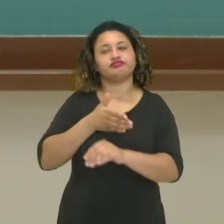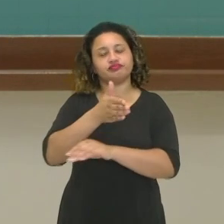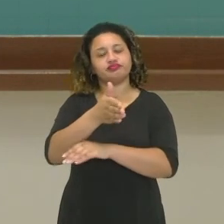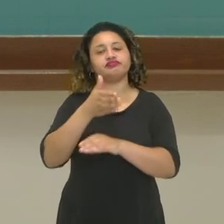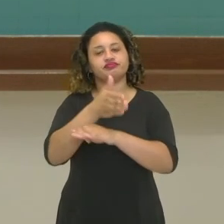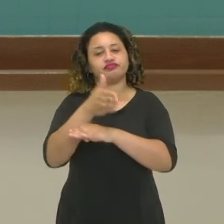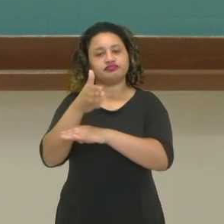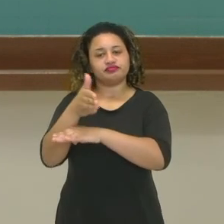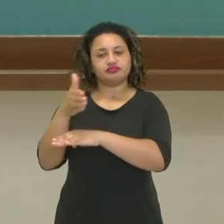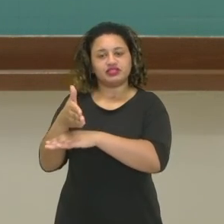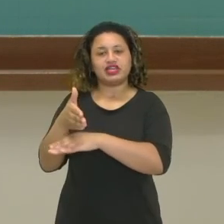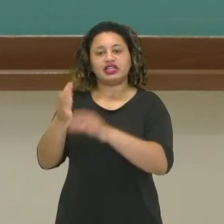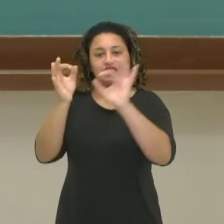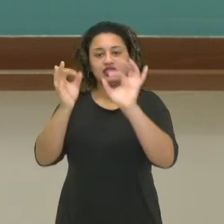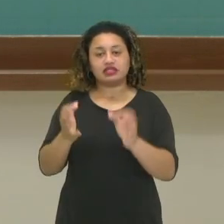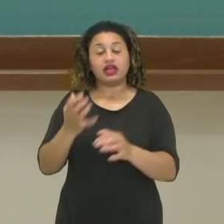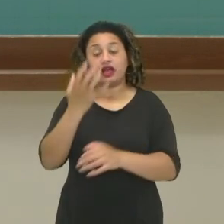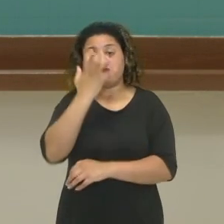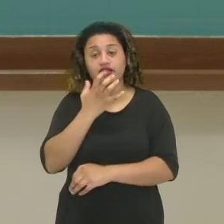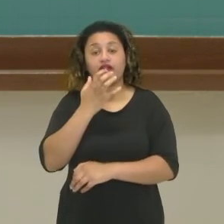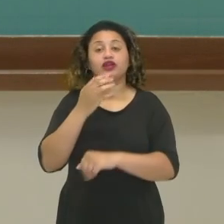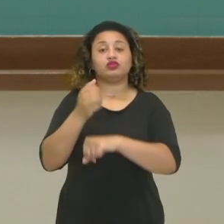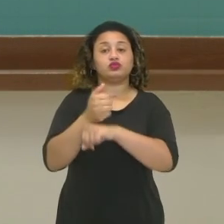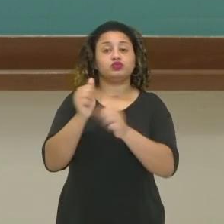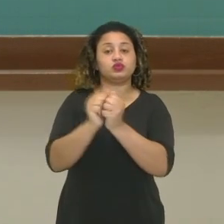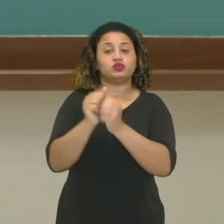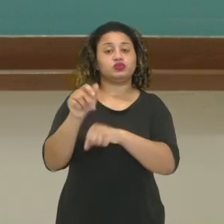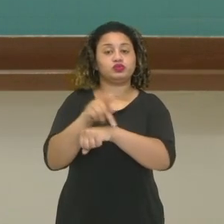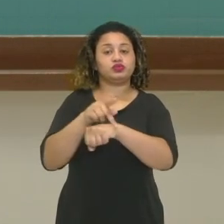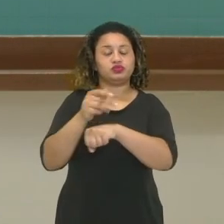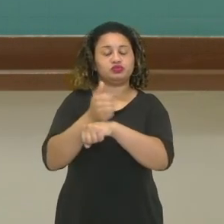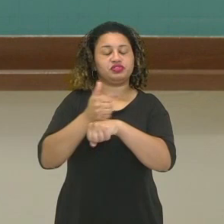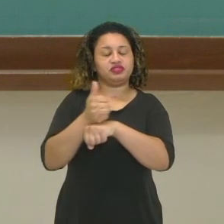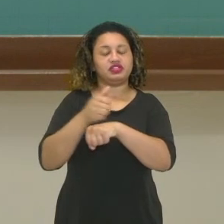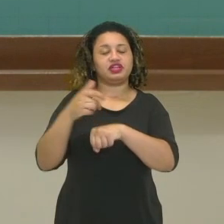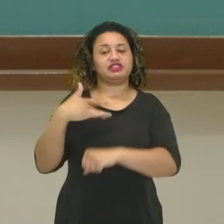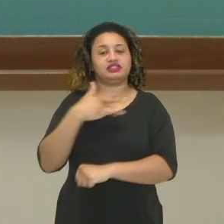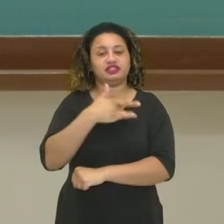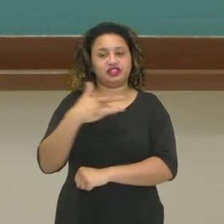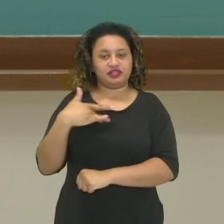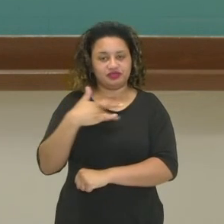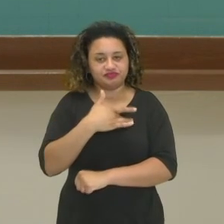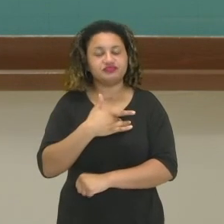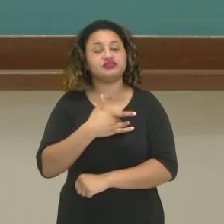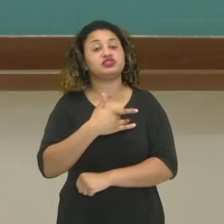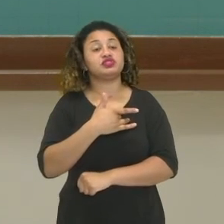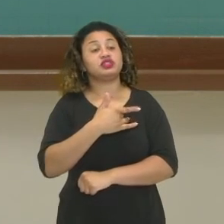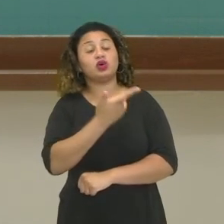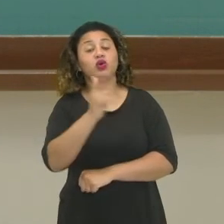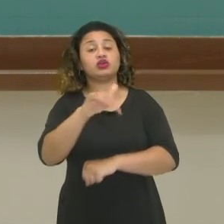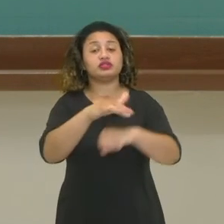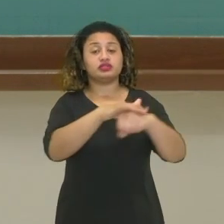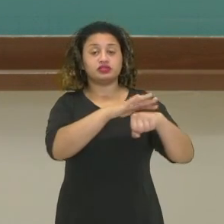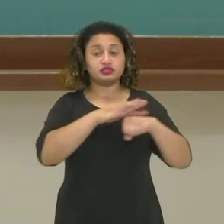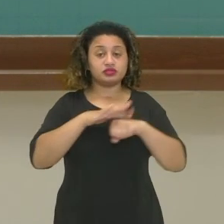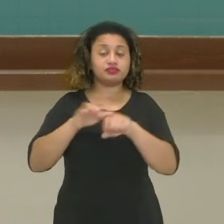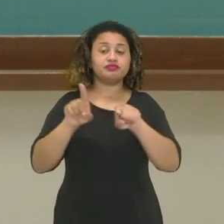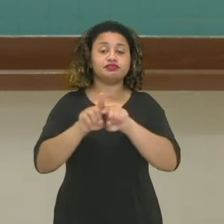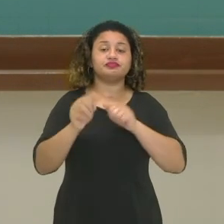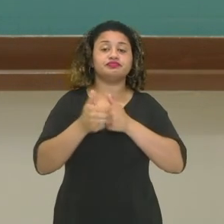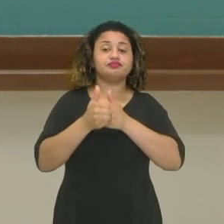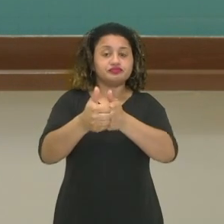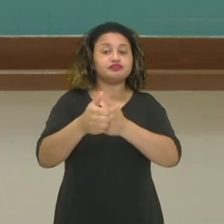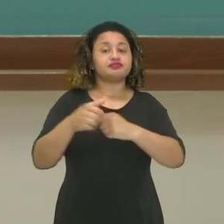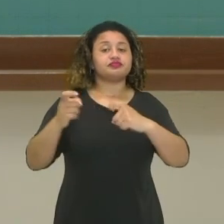bem sério, né, junto com os profissionais de saúde dessas doenças. As outras doenças também são notificadas, são acompanhadas pelo